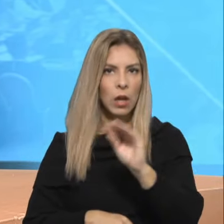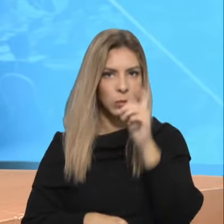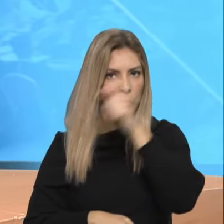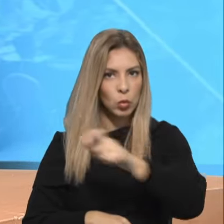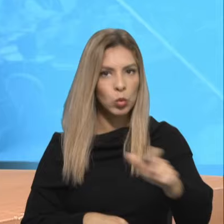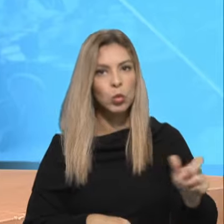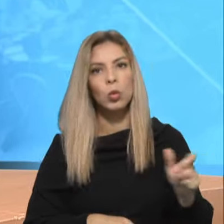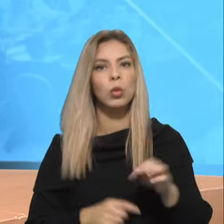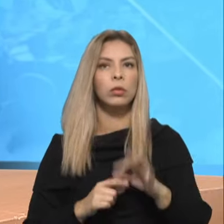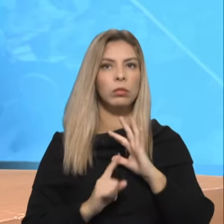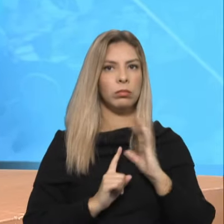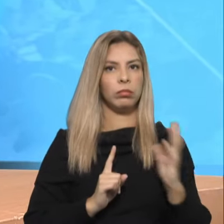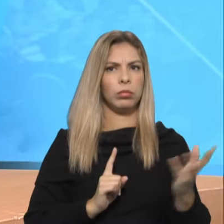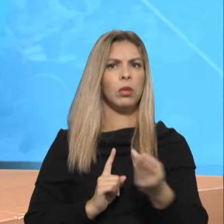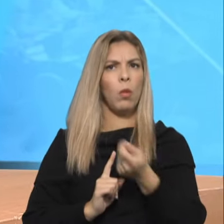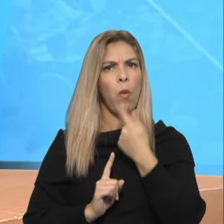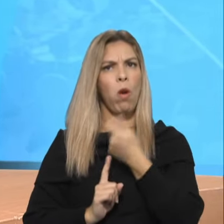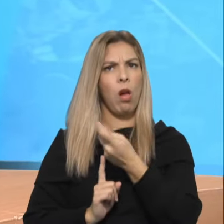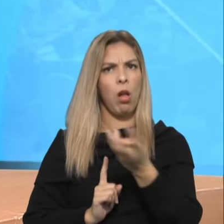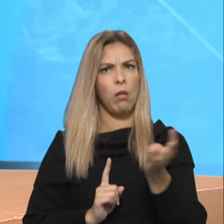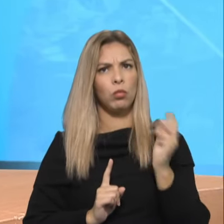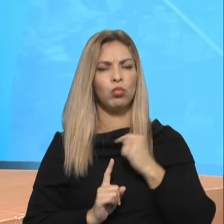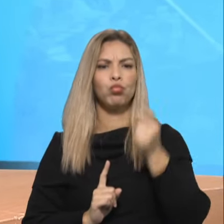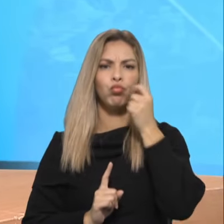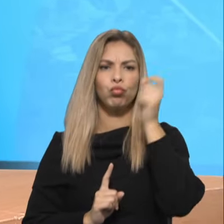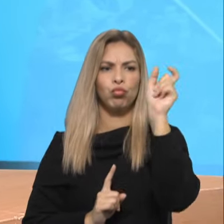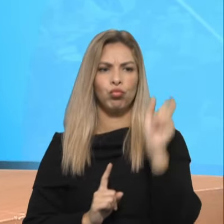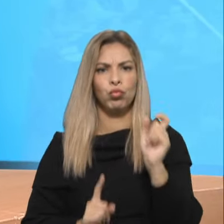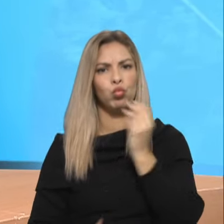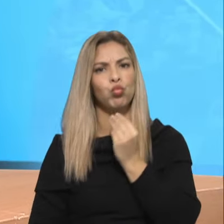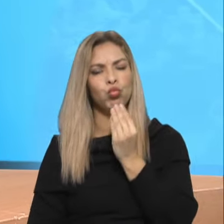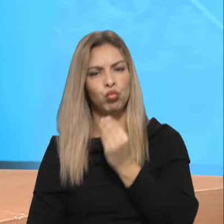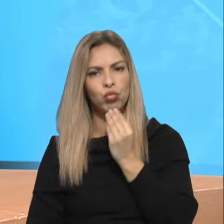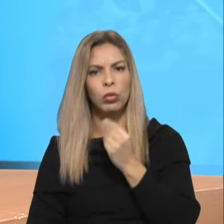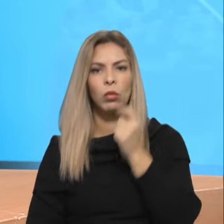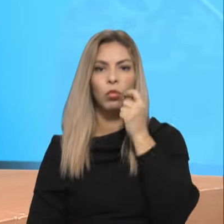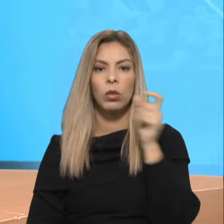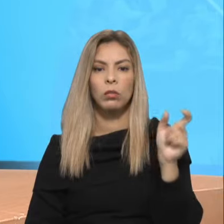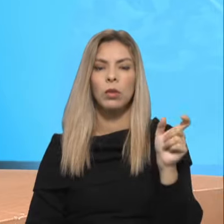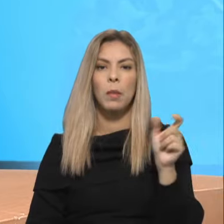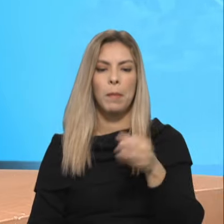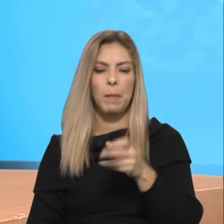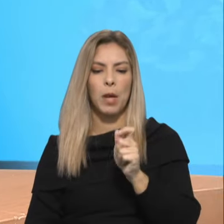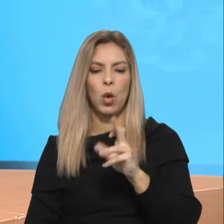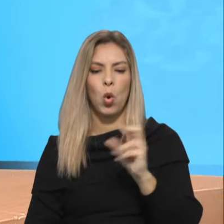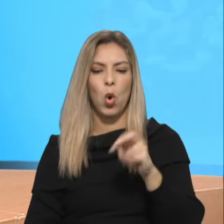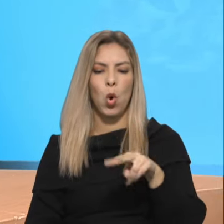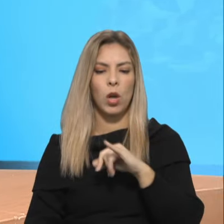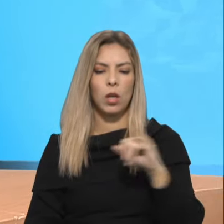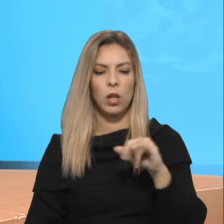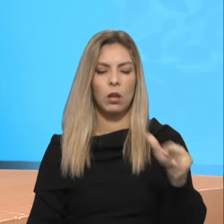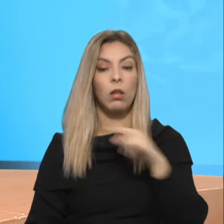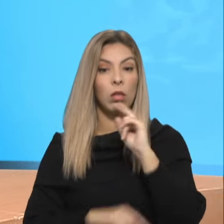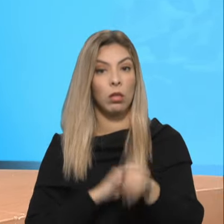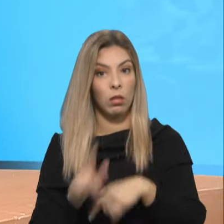se rodeou, e foram vários. Há um jesuíta muito famoso, o Perrone, que colaborou muito na discussão teológica desta matéria, e só então é que ele